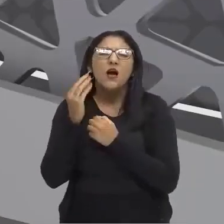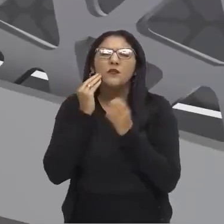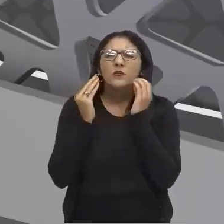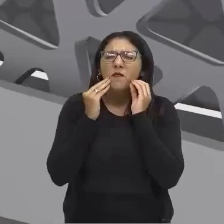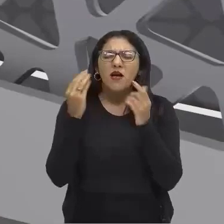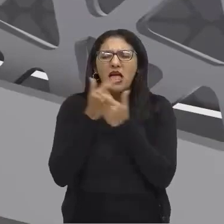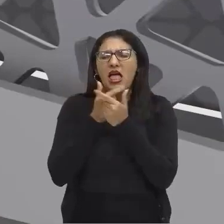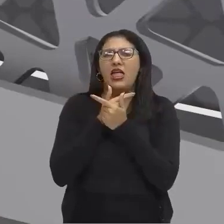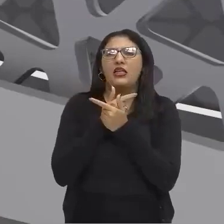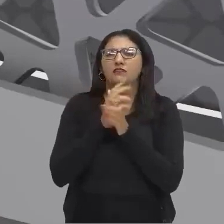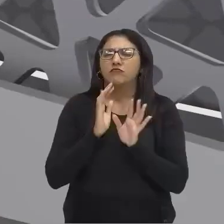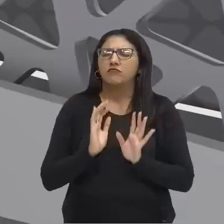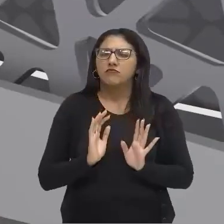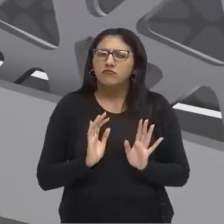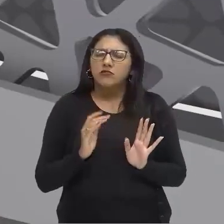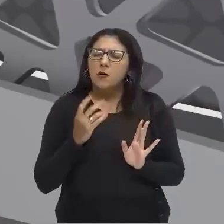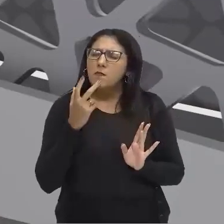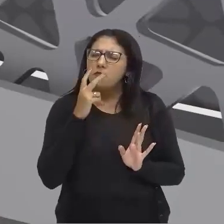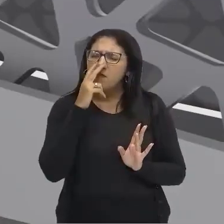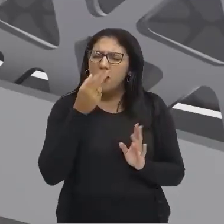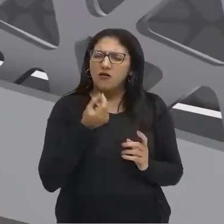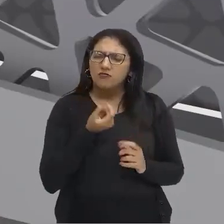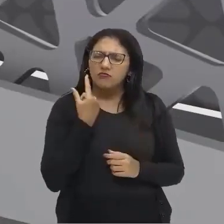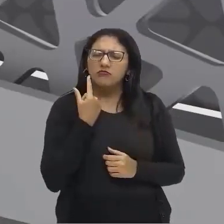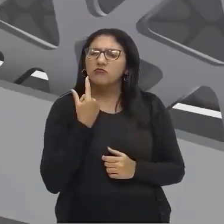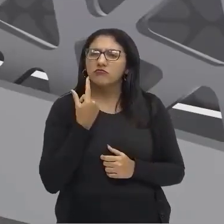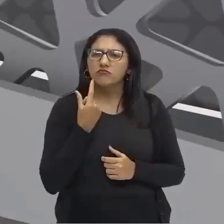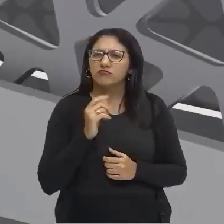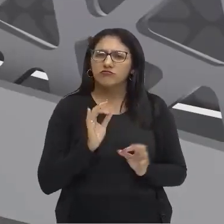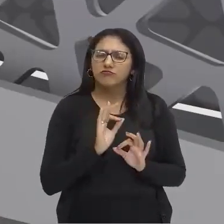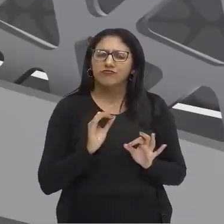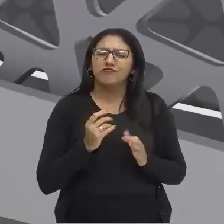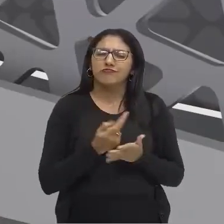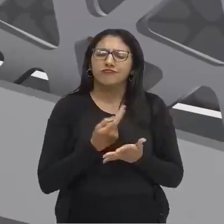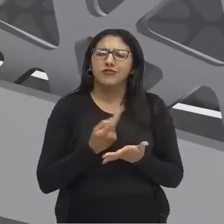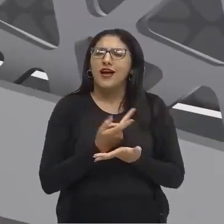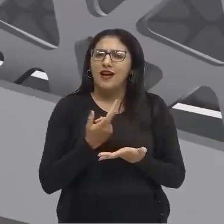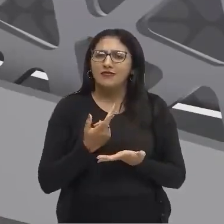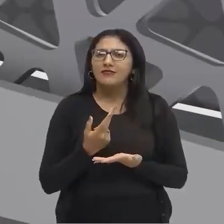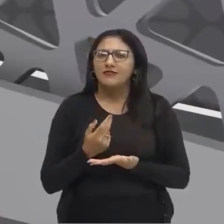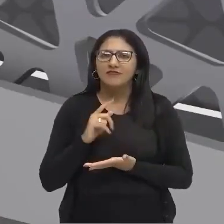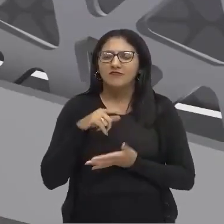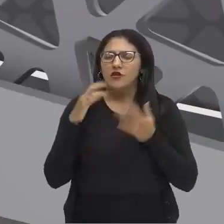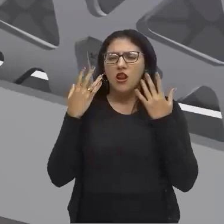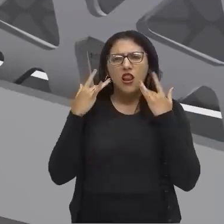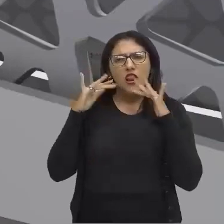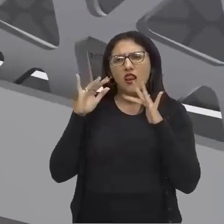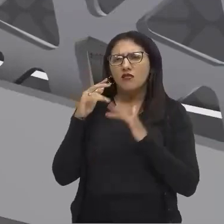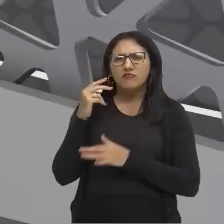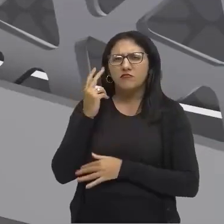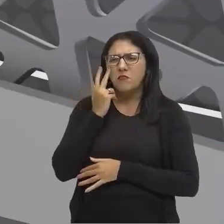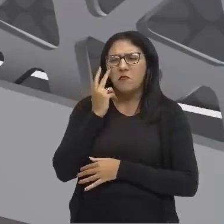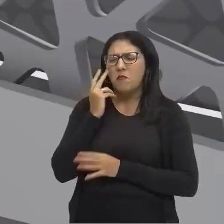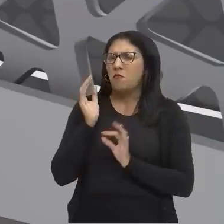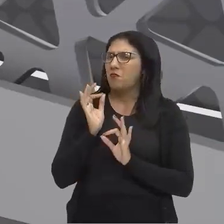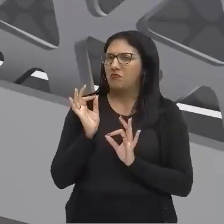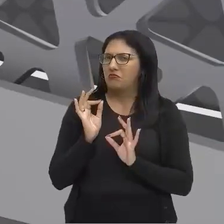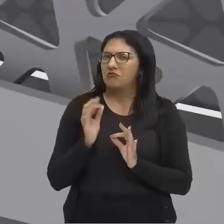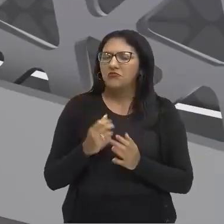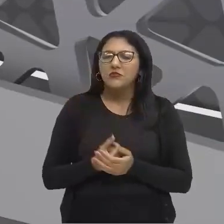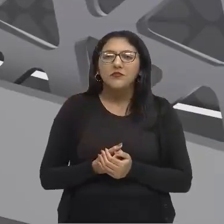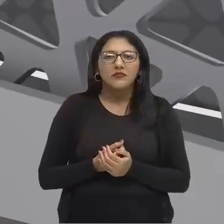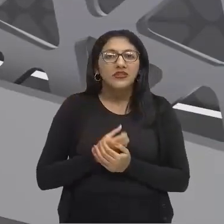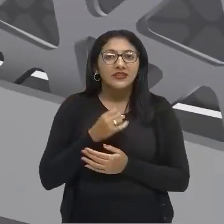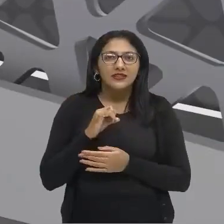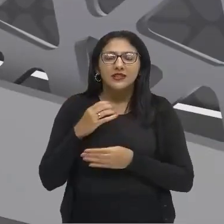rindo. Epa, peraí, tem algo que não está legal. Não é bem assim. Não vai ficar uma coisa natural. Mas se eu construir todo